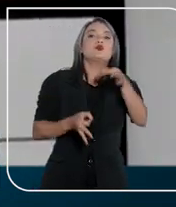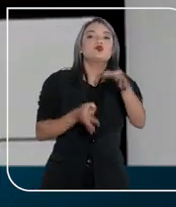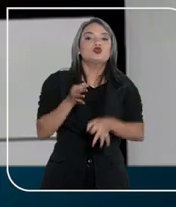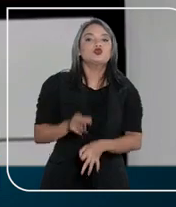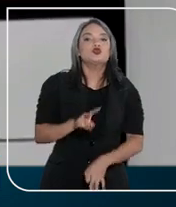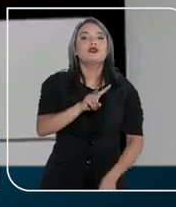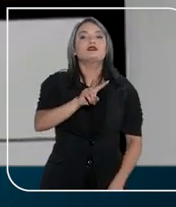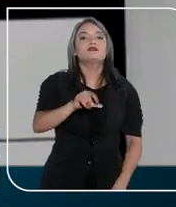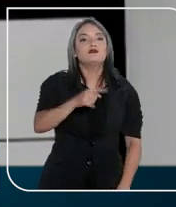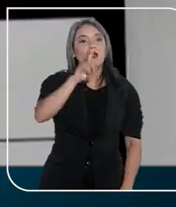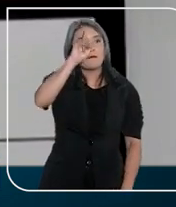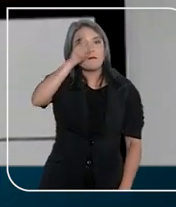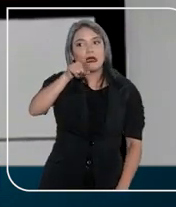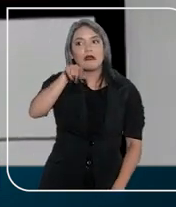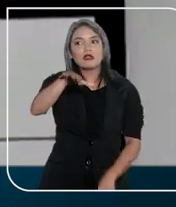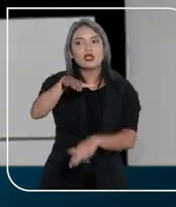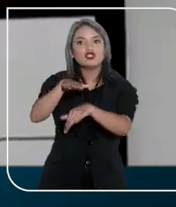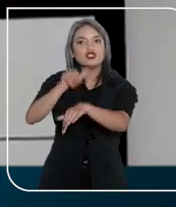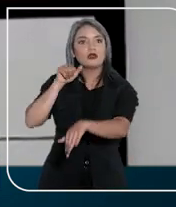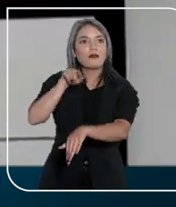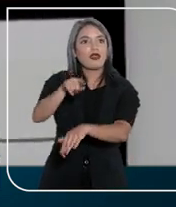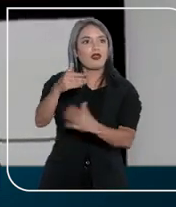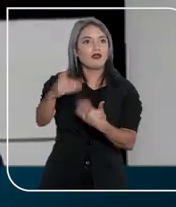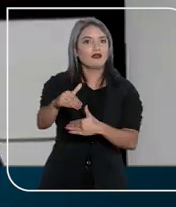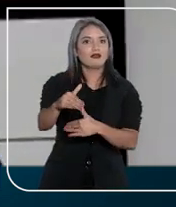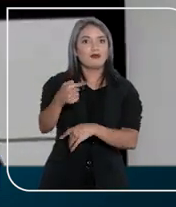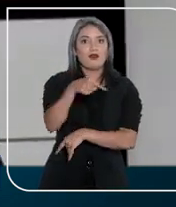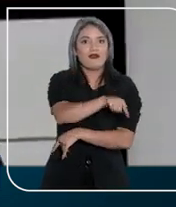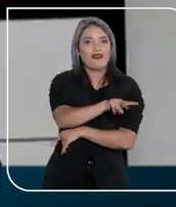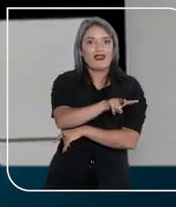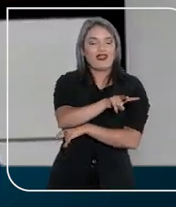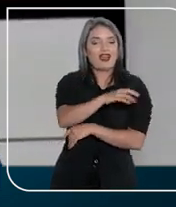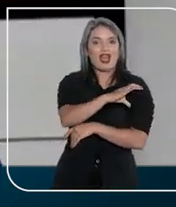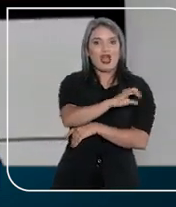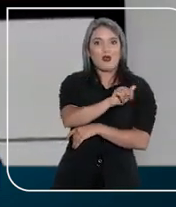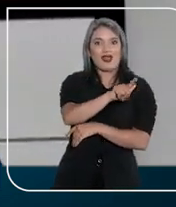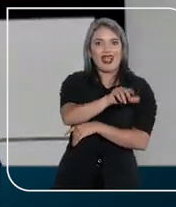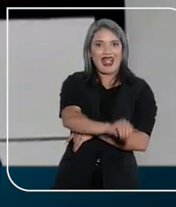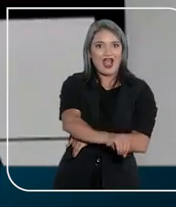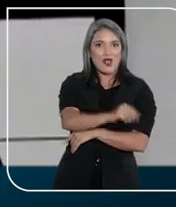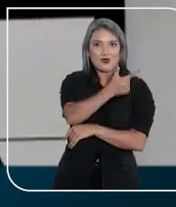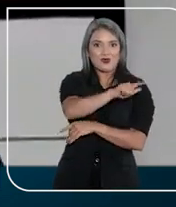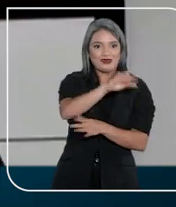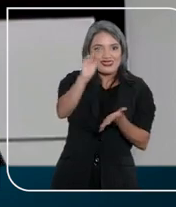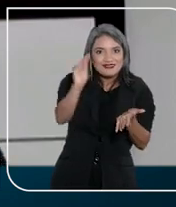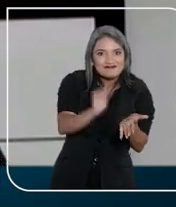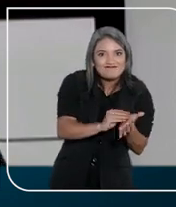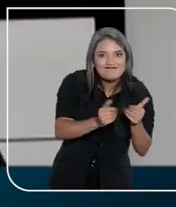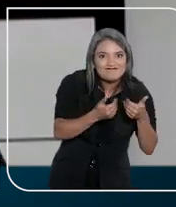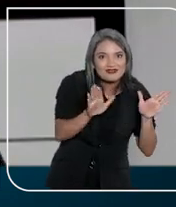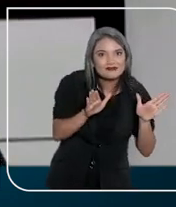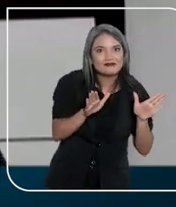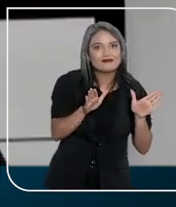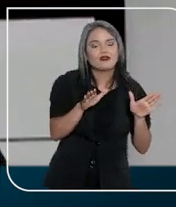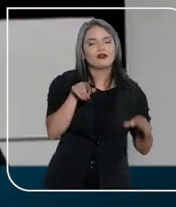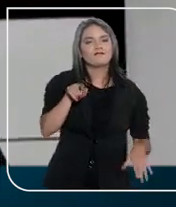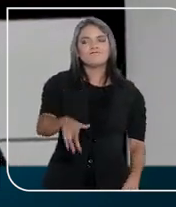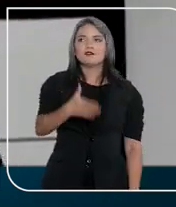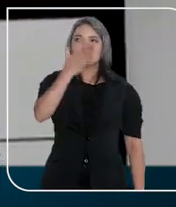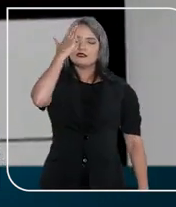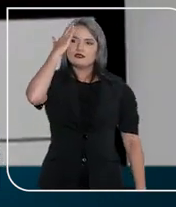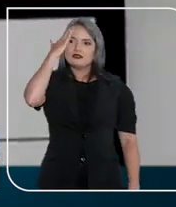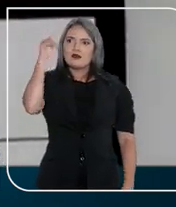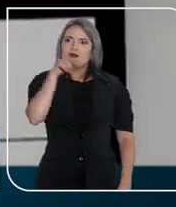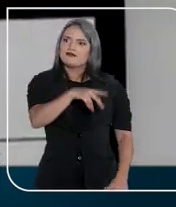nomear alguém para um cargo que não existe, ainda que esta pessoa saiba que está sofrendo a injustiça,